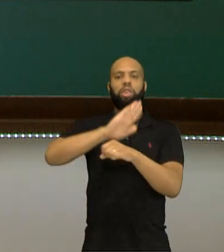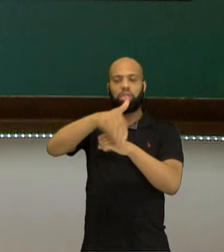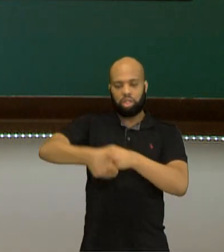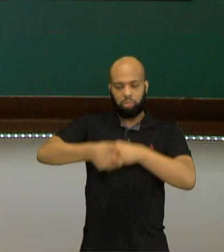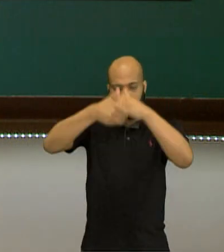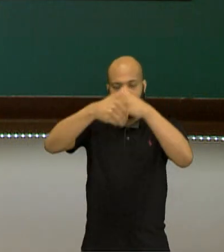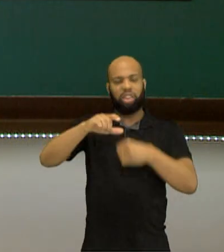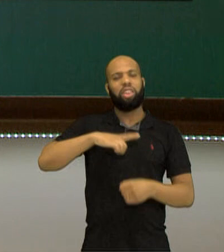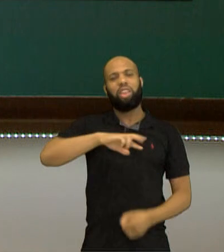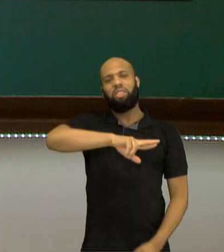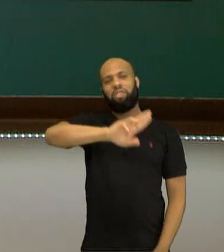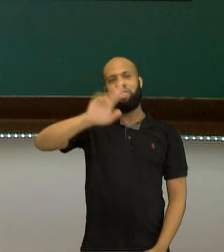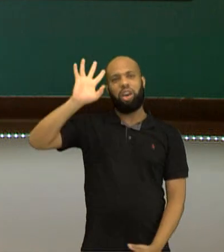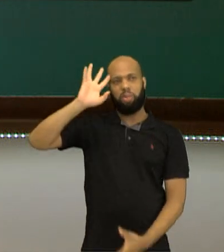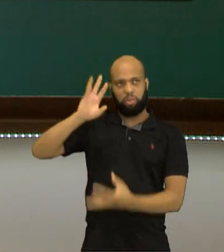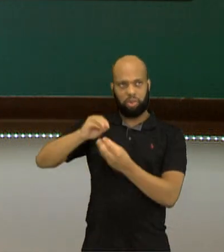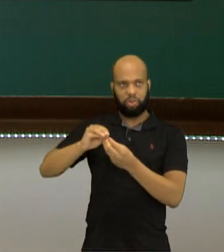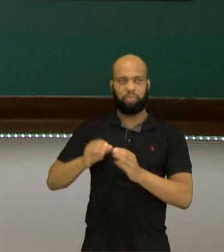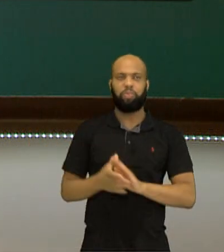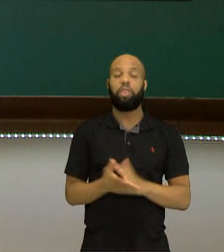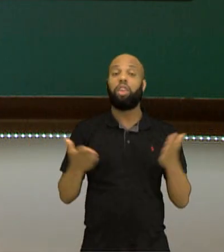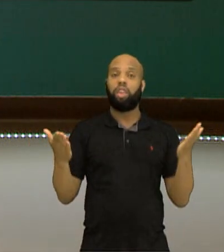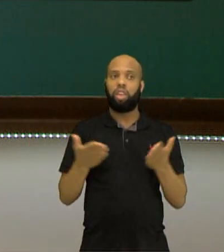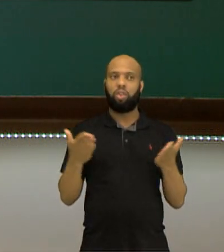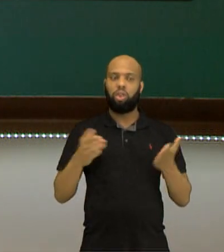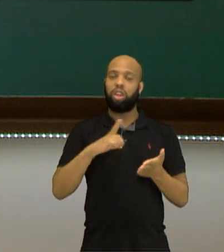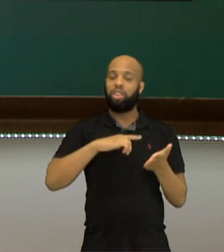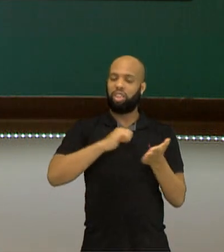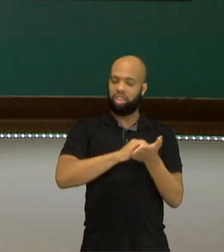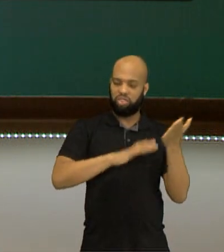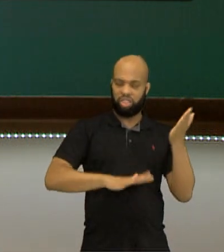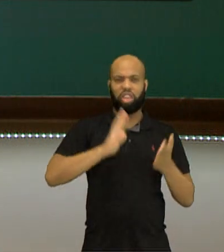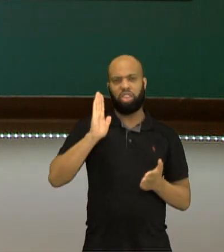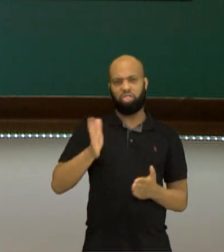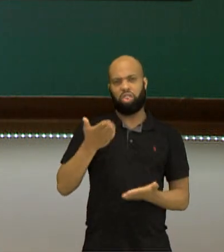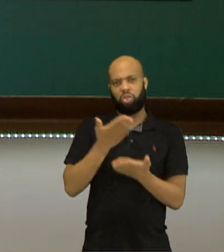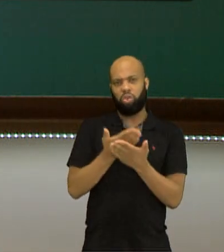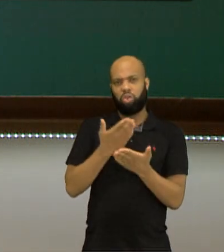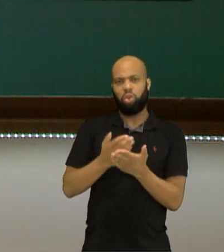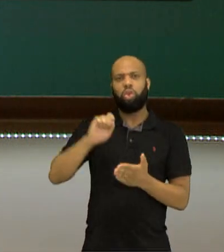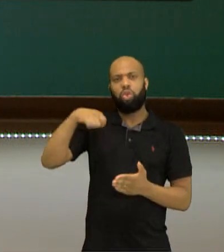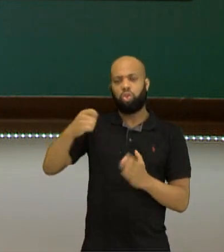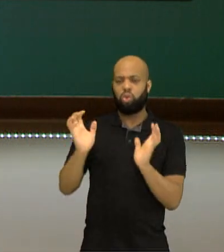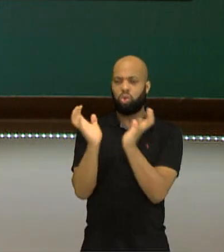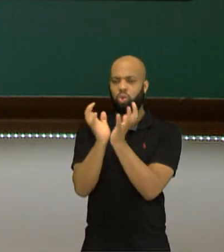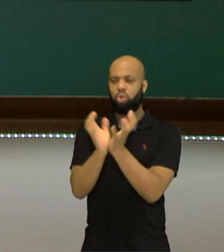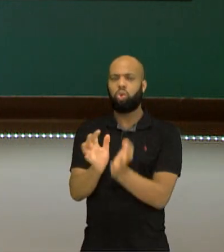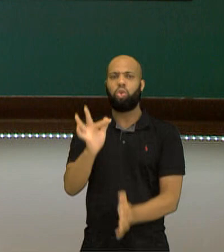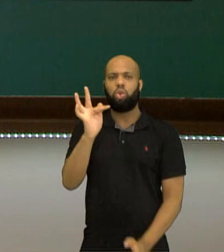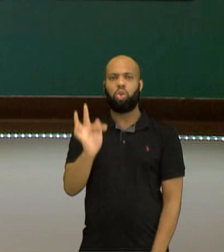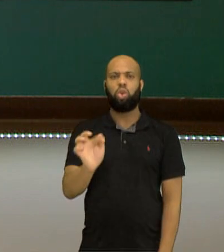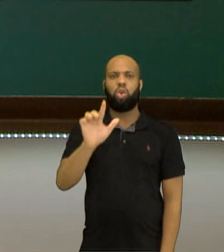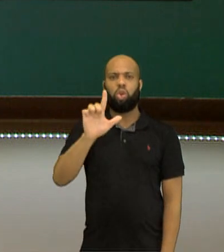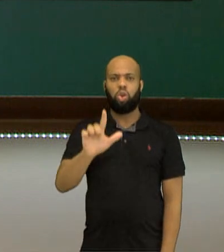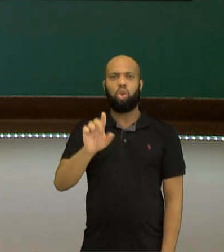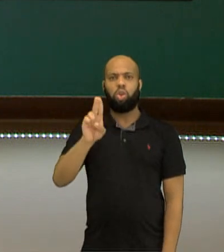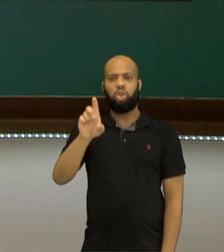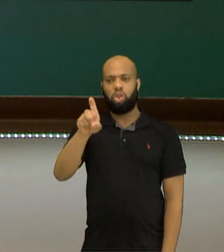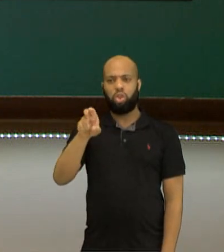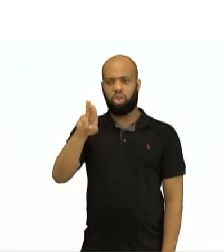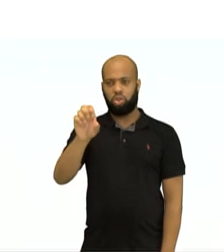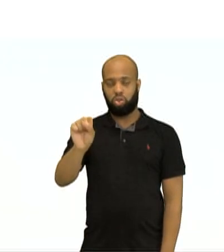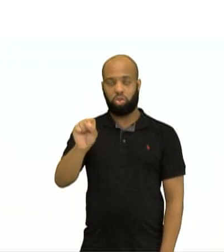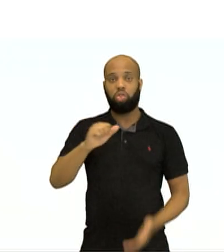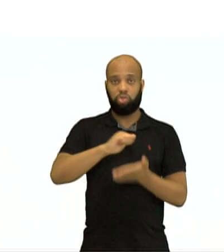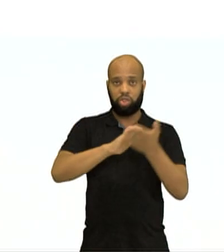são variadas. Agora que nós falamos um pouco sobre o grupo Fluxos, vamos então à nossa primeira